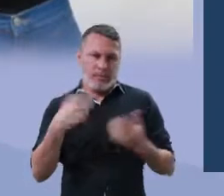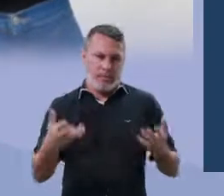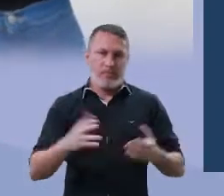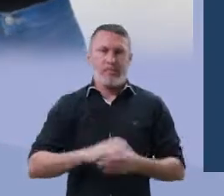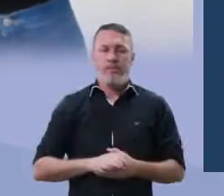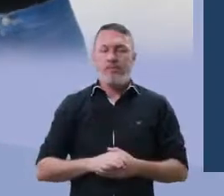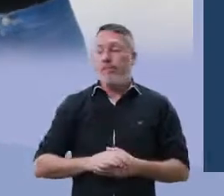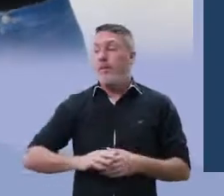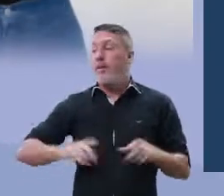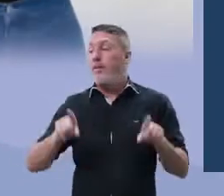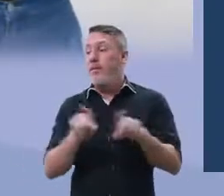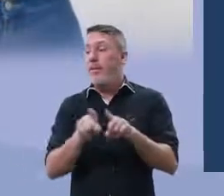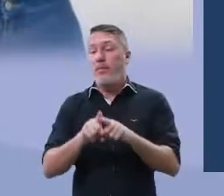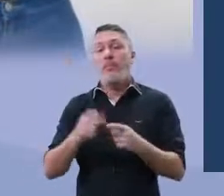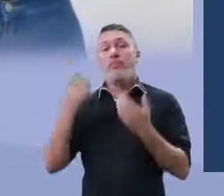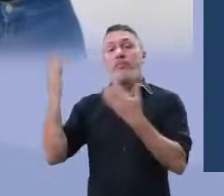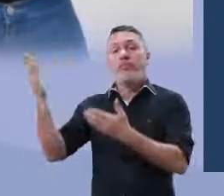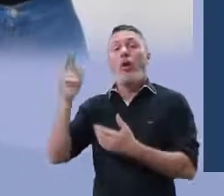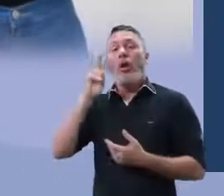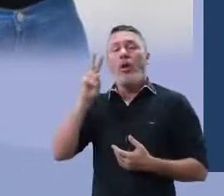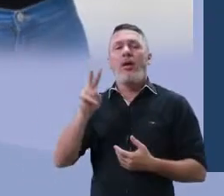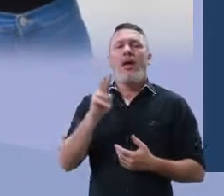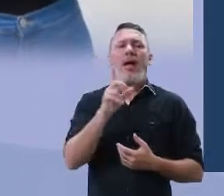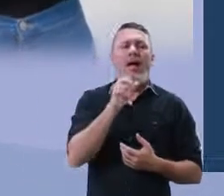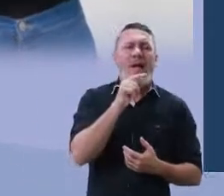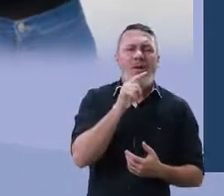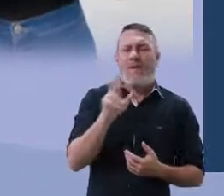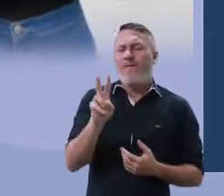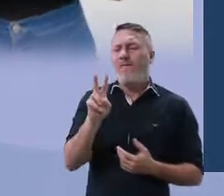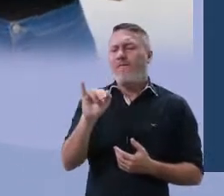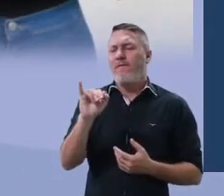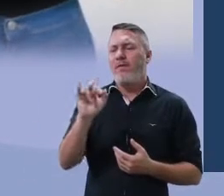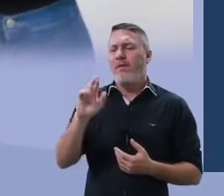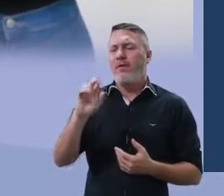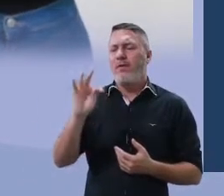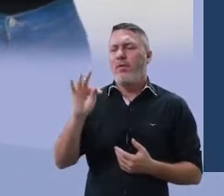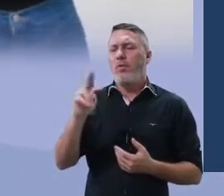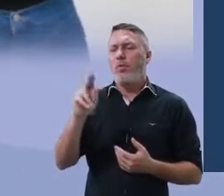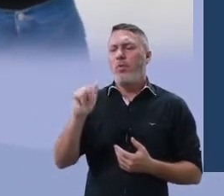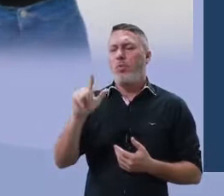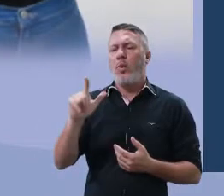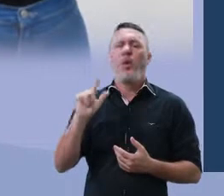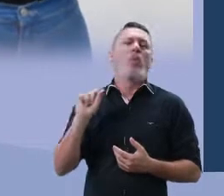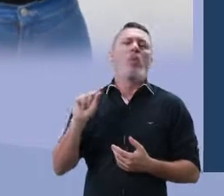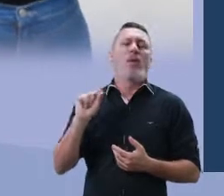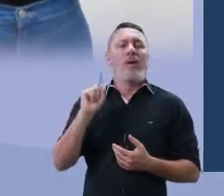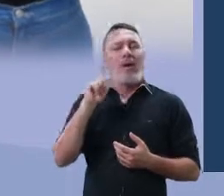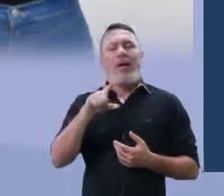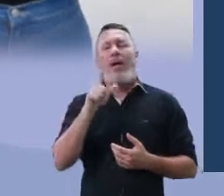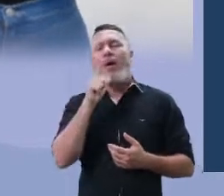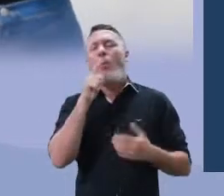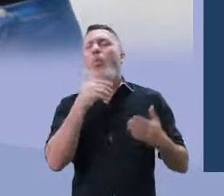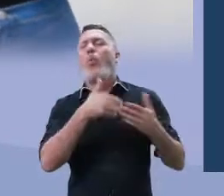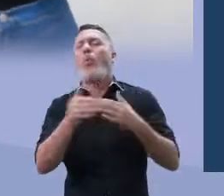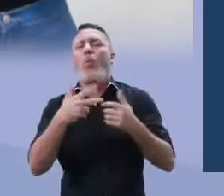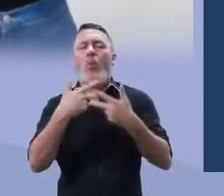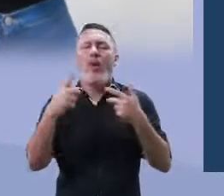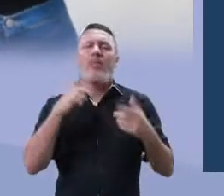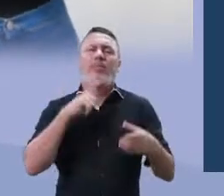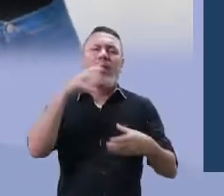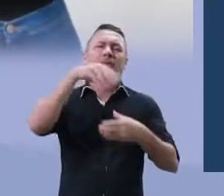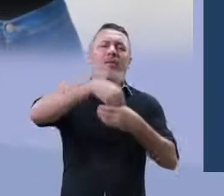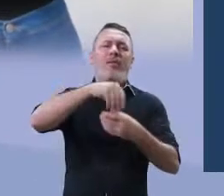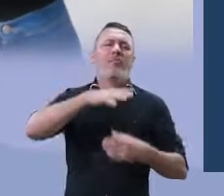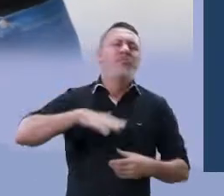aí nesse uso da água. Tem o que a gente chama de água virtual. O que é isso? É a água presente em tudo aquilo que a